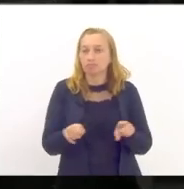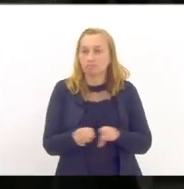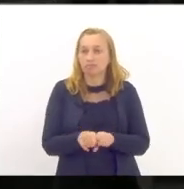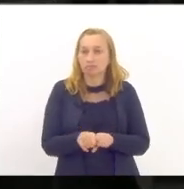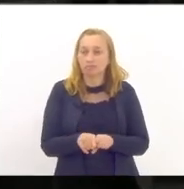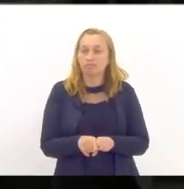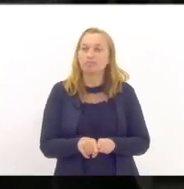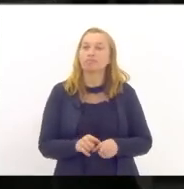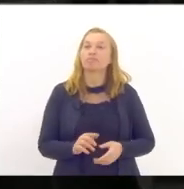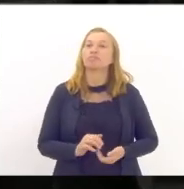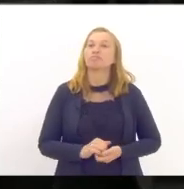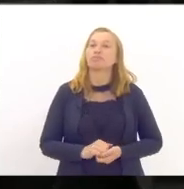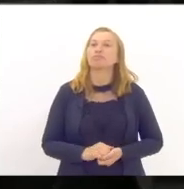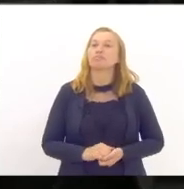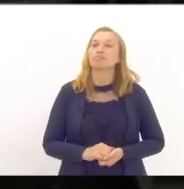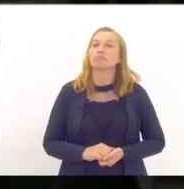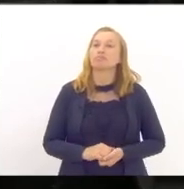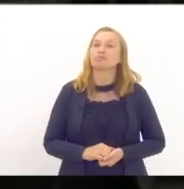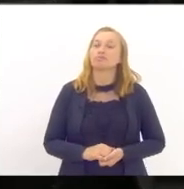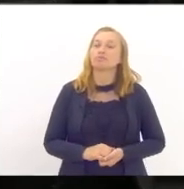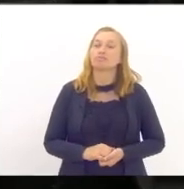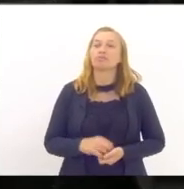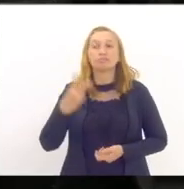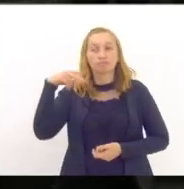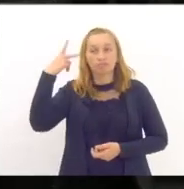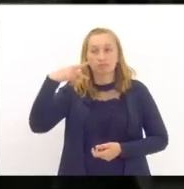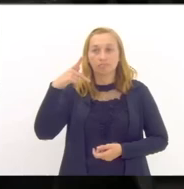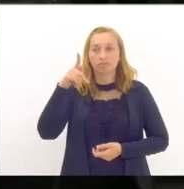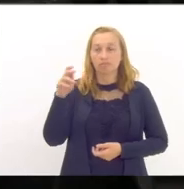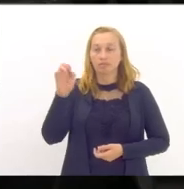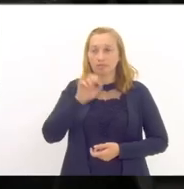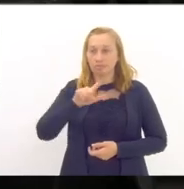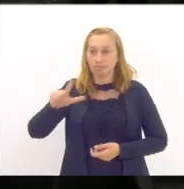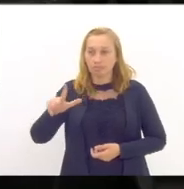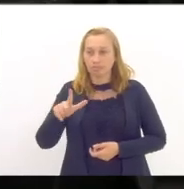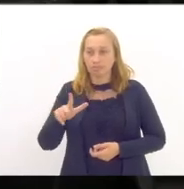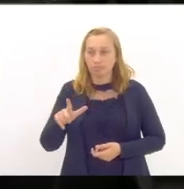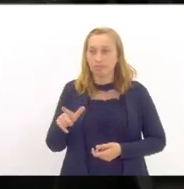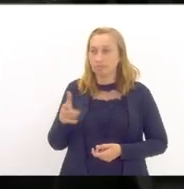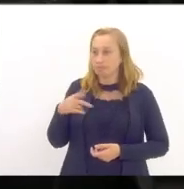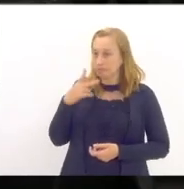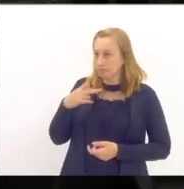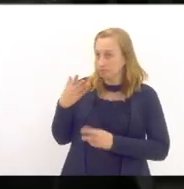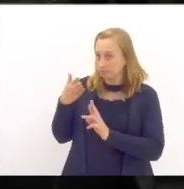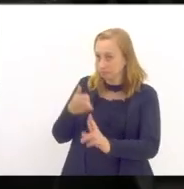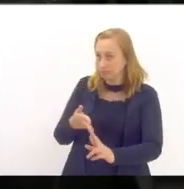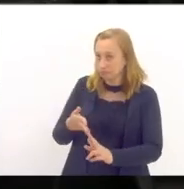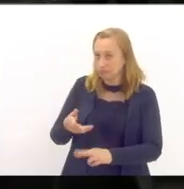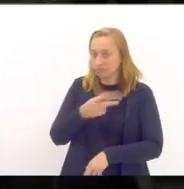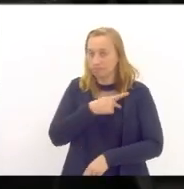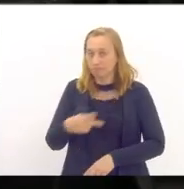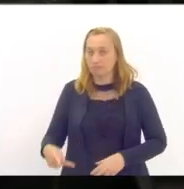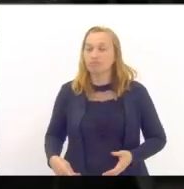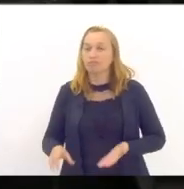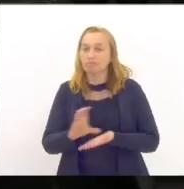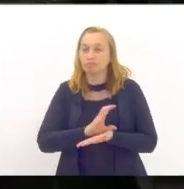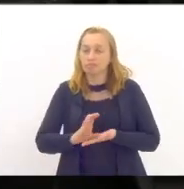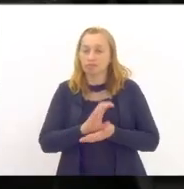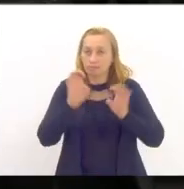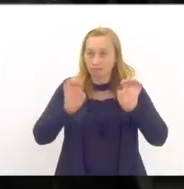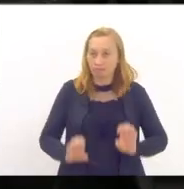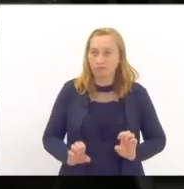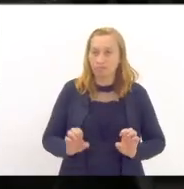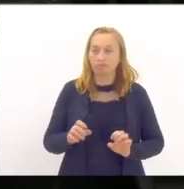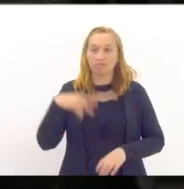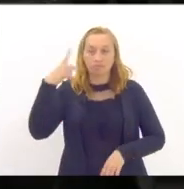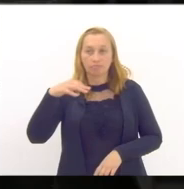atual legislatura, nesse caso, do então vereador Gabriel Monteiro. E aqui faço referência ao presidente do Conselho de Ética, vereador esquerdo,